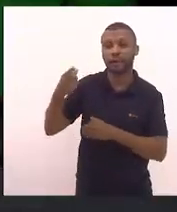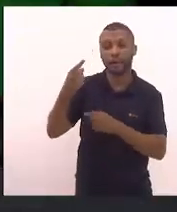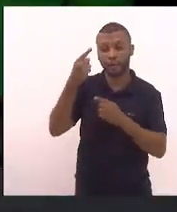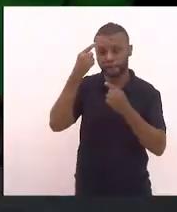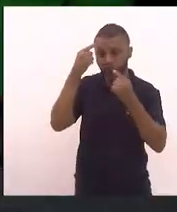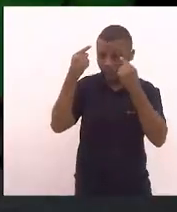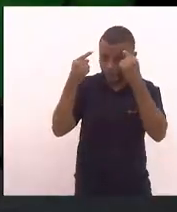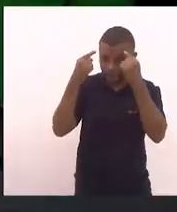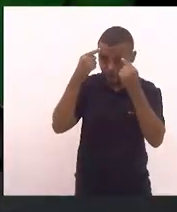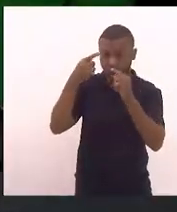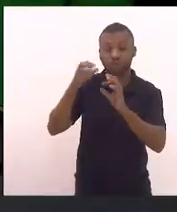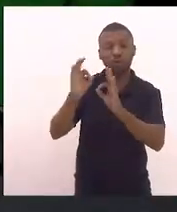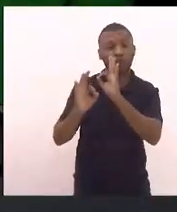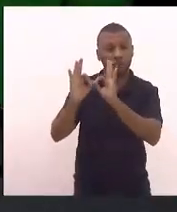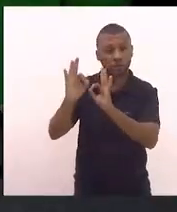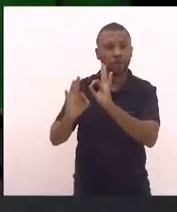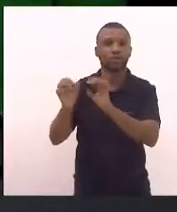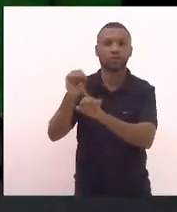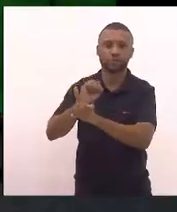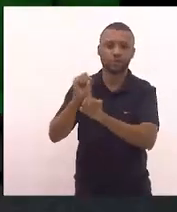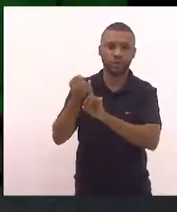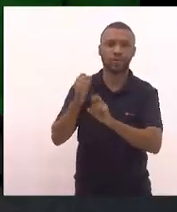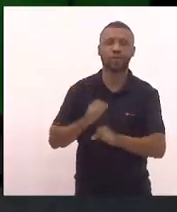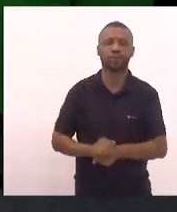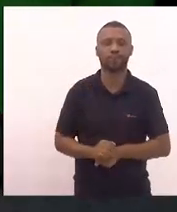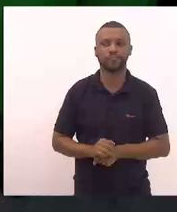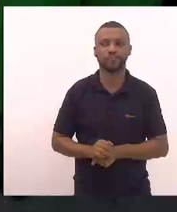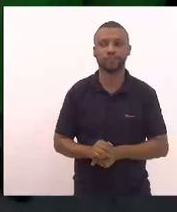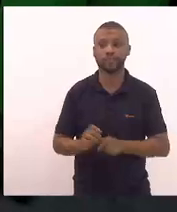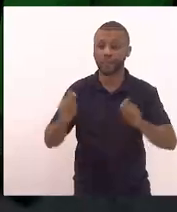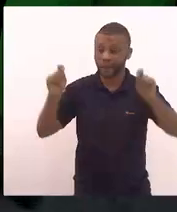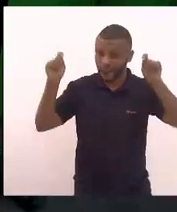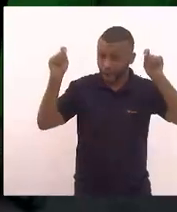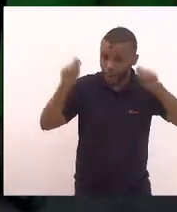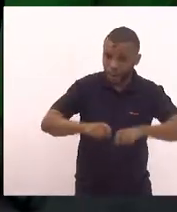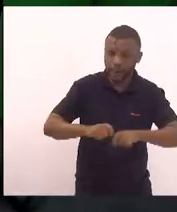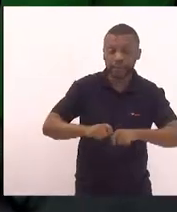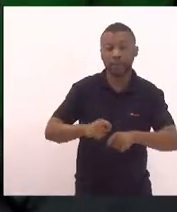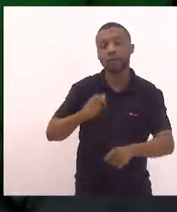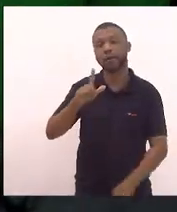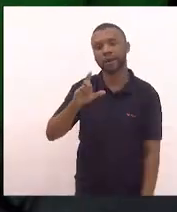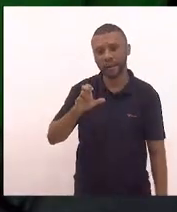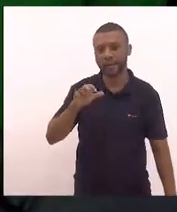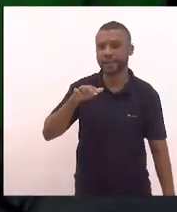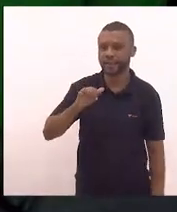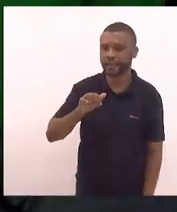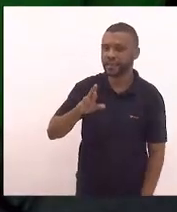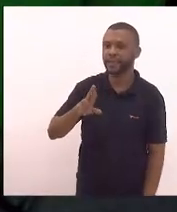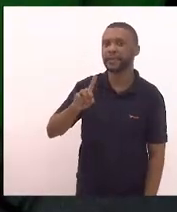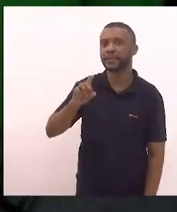do projeto social Capacitação Leni da África.